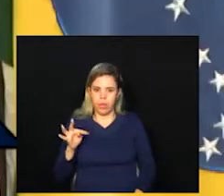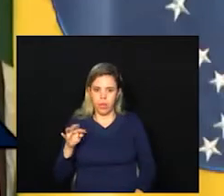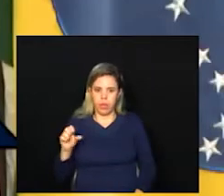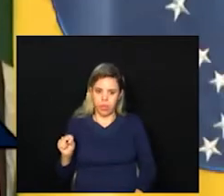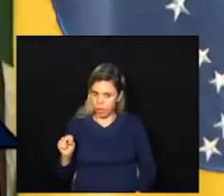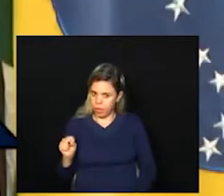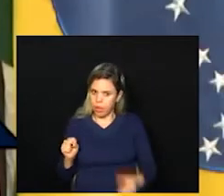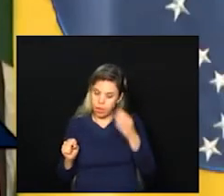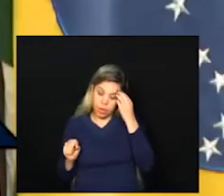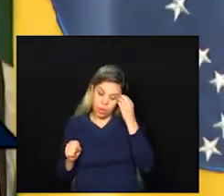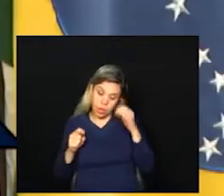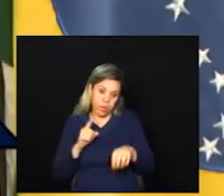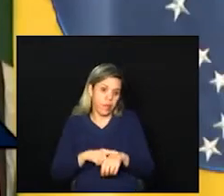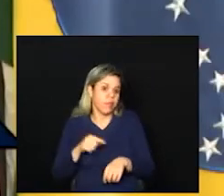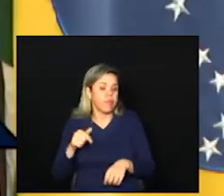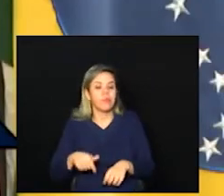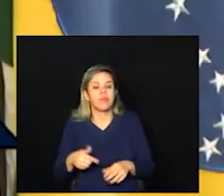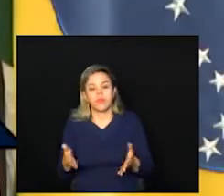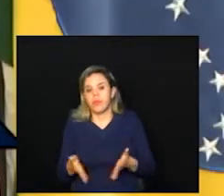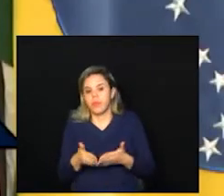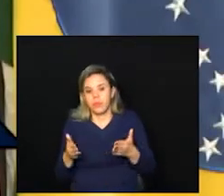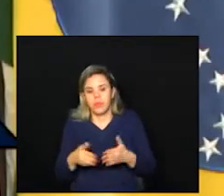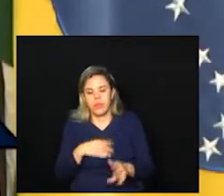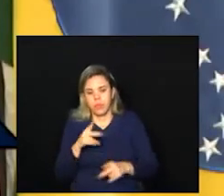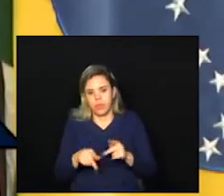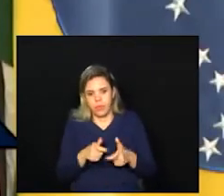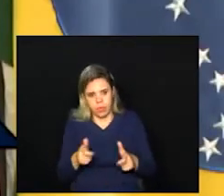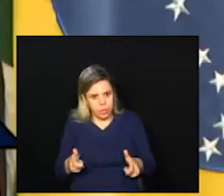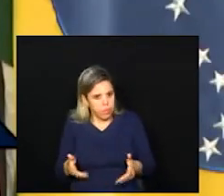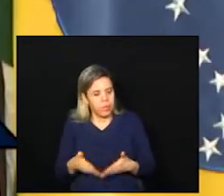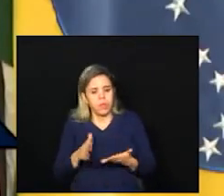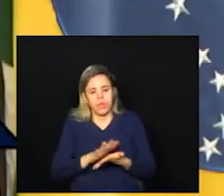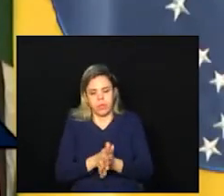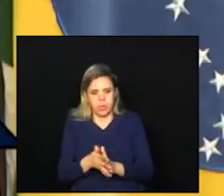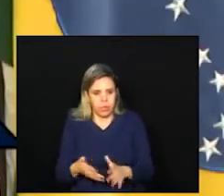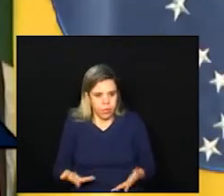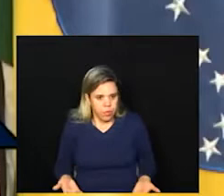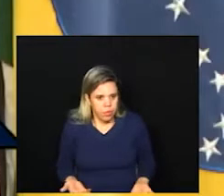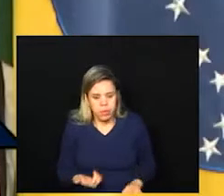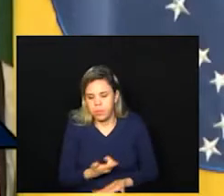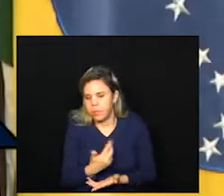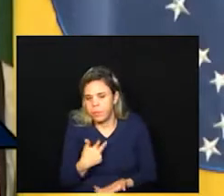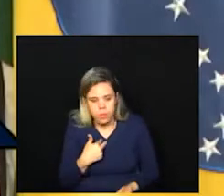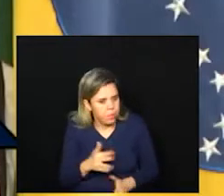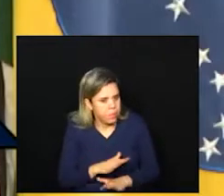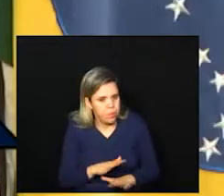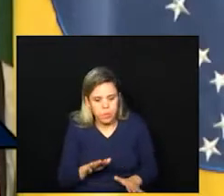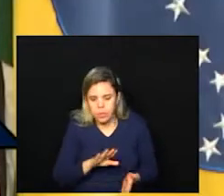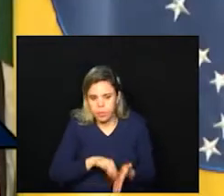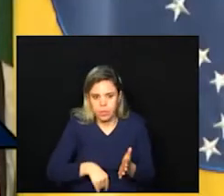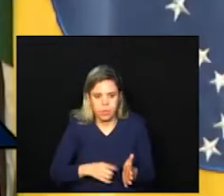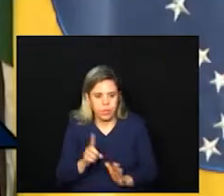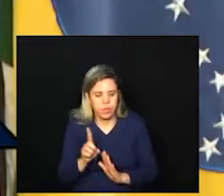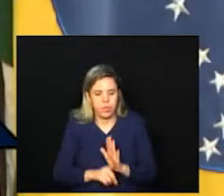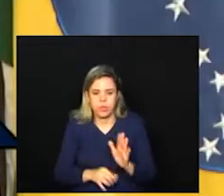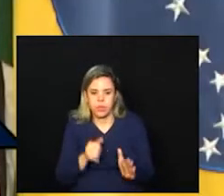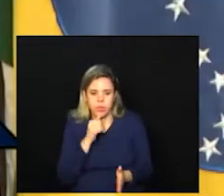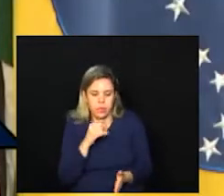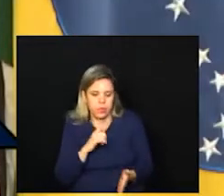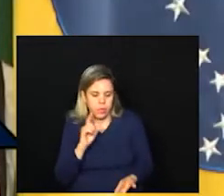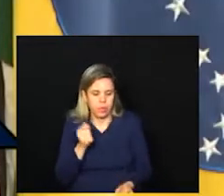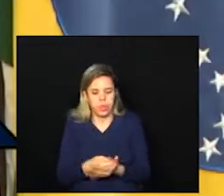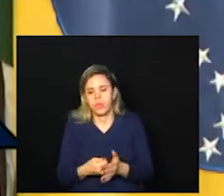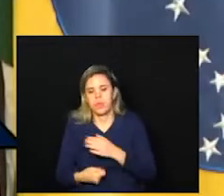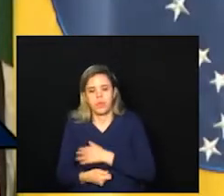E nesse momento, né, de empobrecimento, de ampliação de miséria, a gente não pode retirar direitos, é pelo contrário. A gente tem que